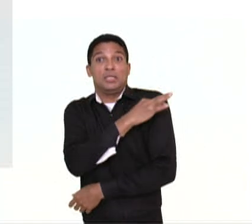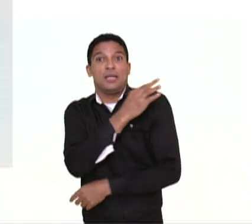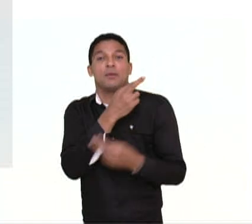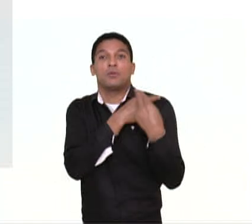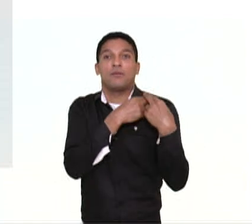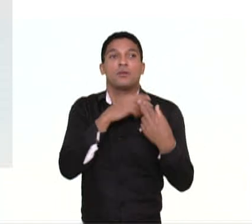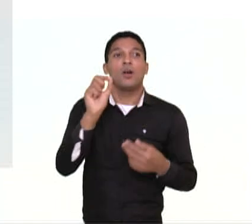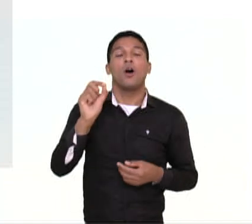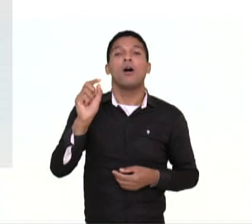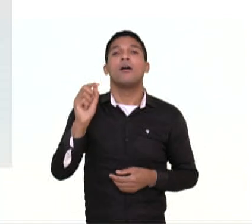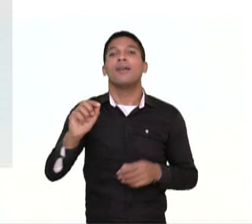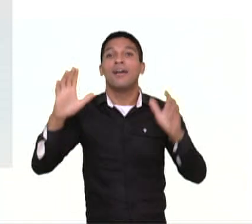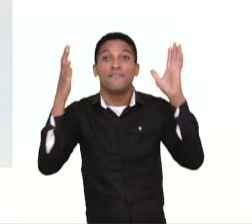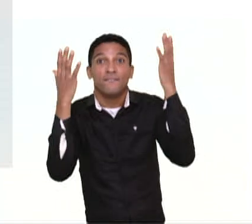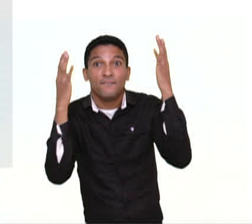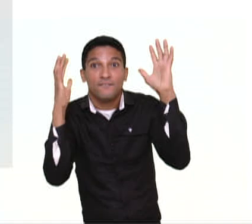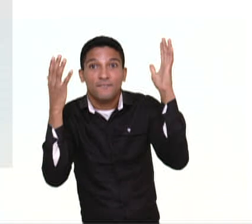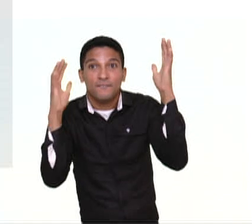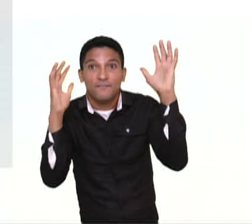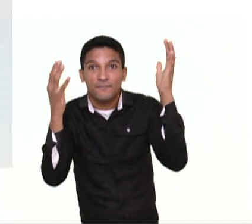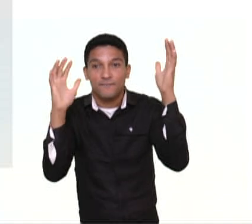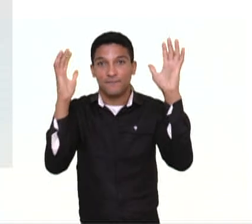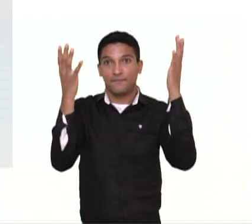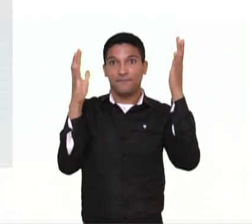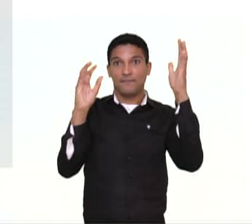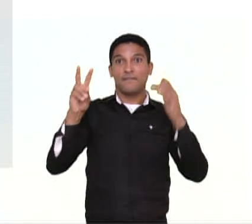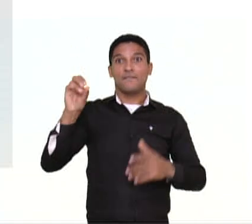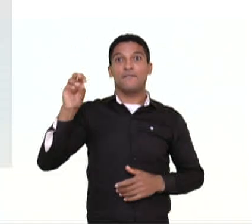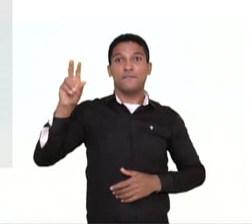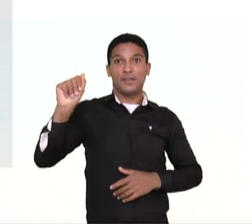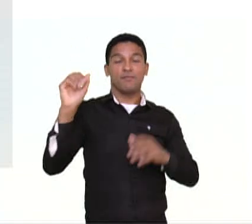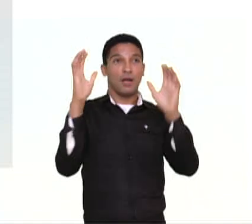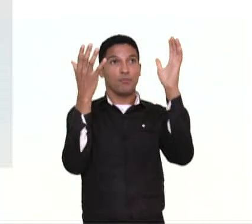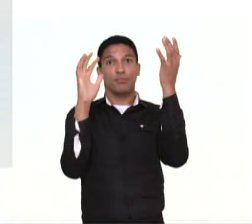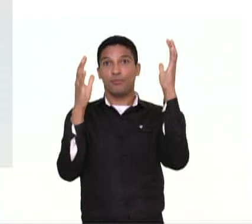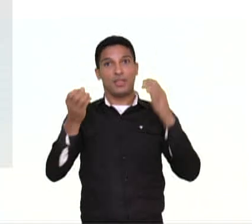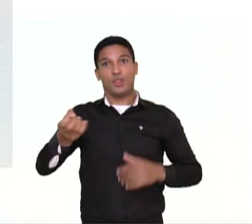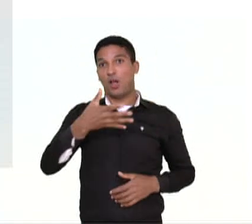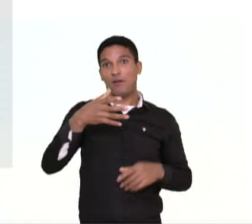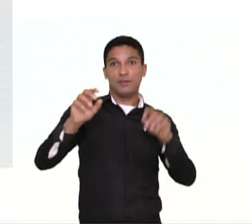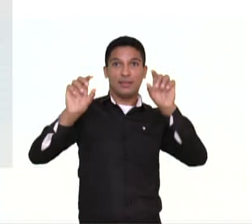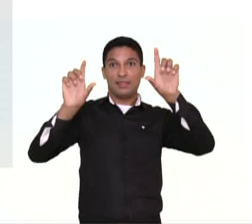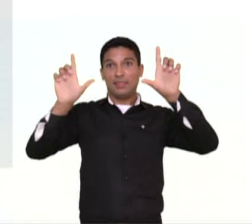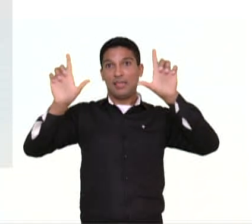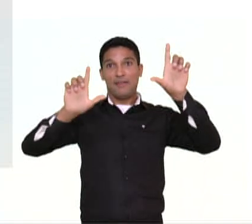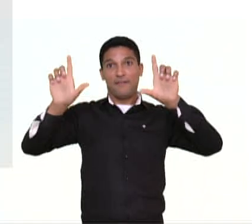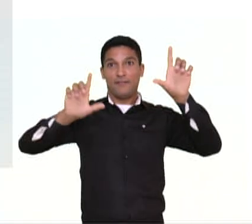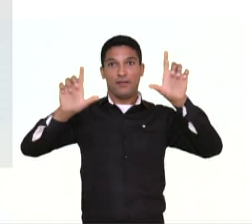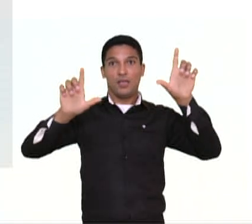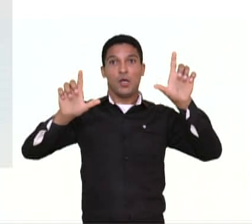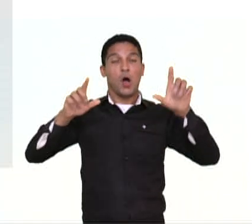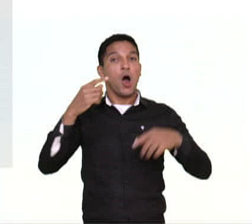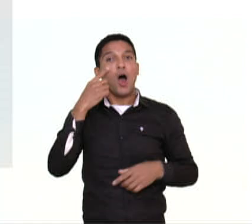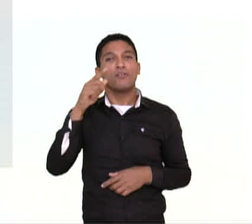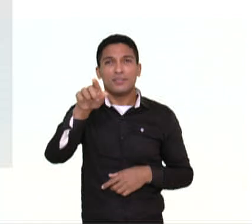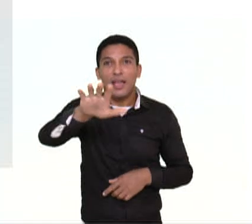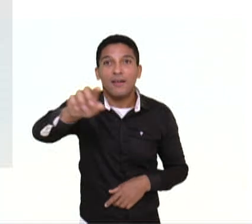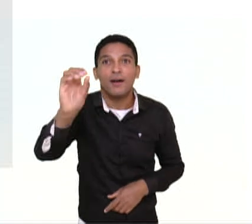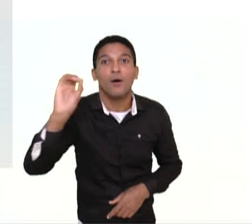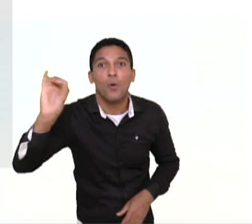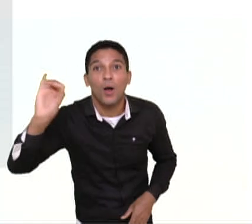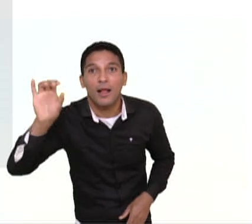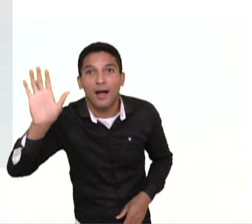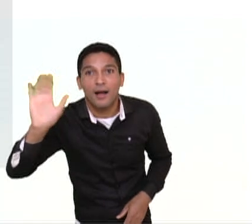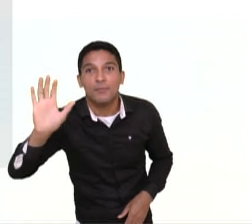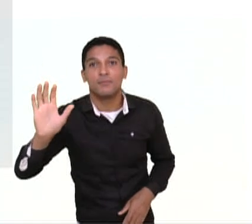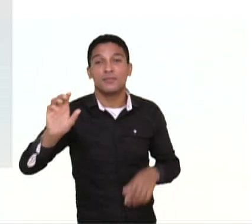a nova TV. E aí tem um texto. Diga olá para a televisão do futuro. Ela permite assistir ao que você